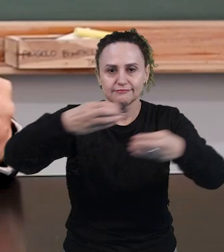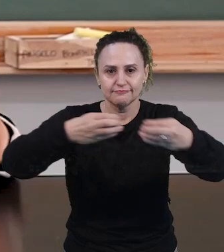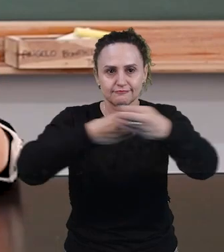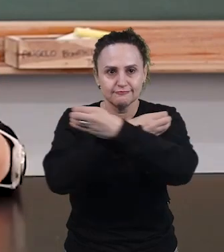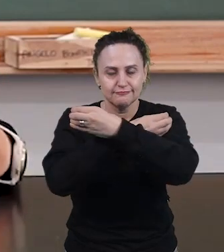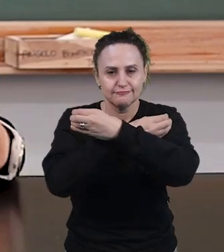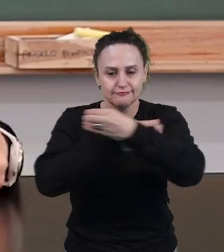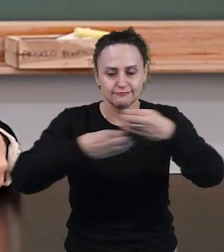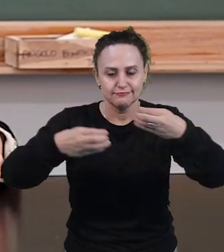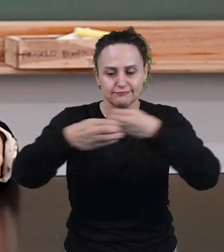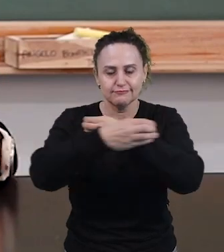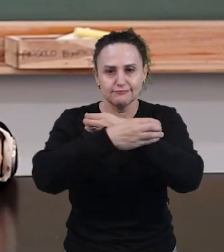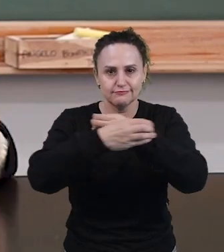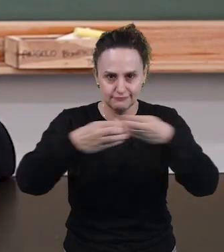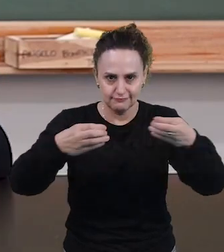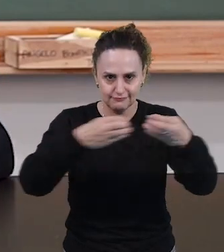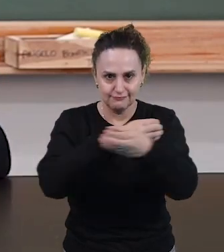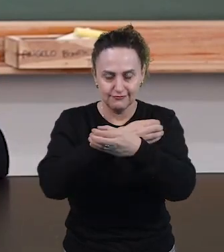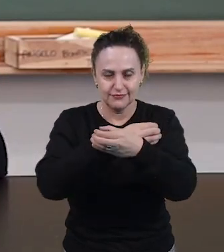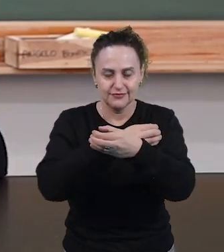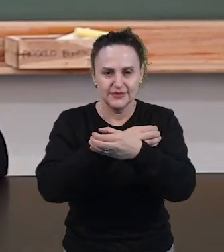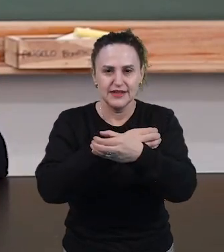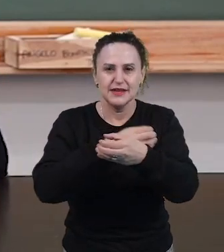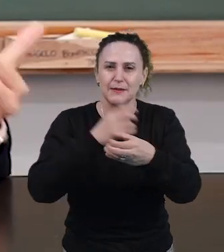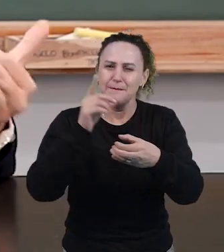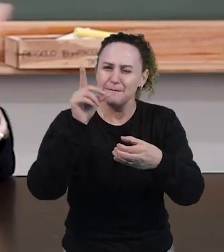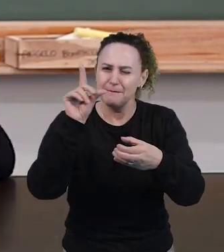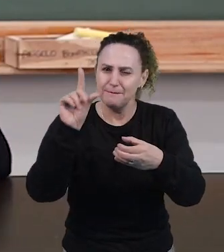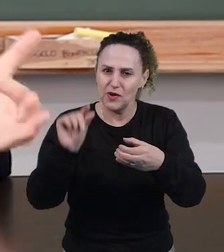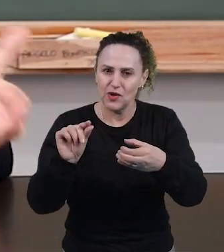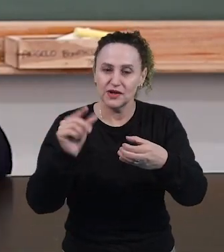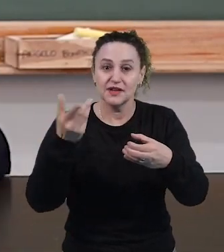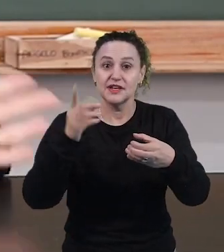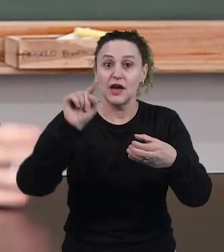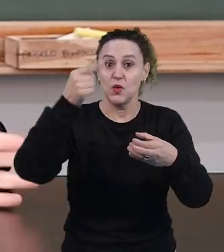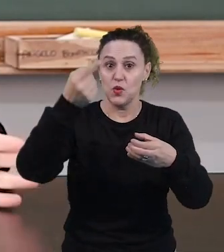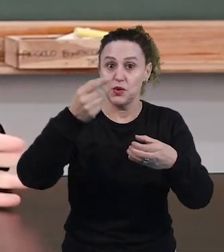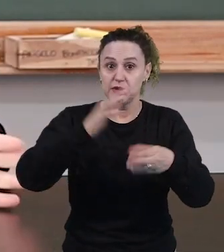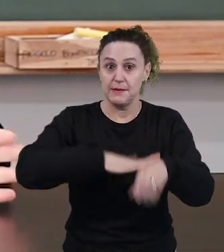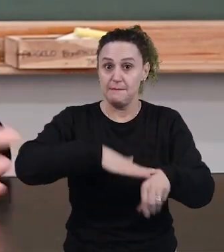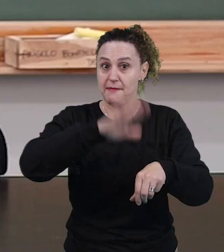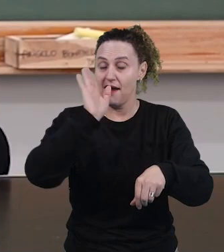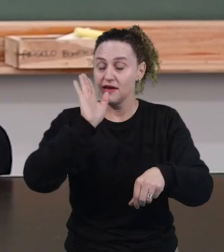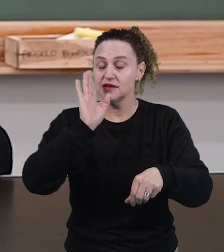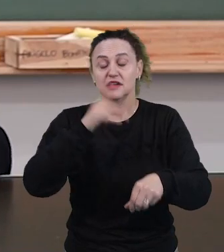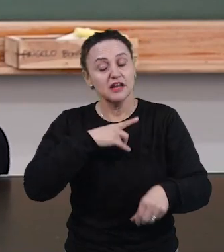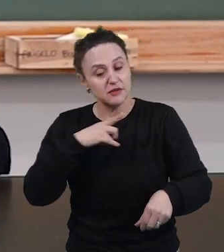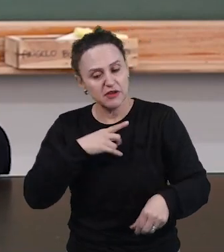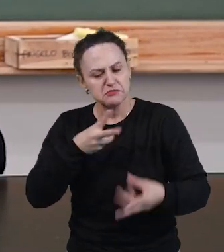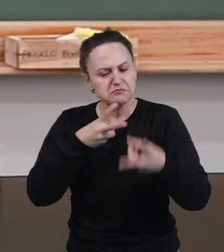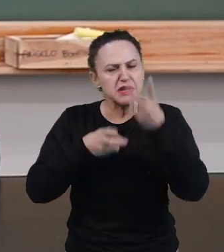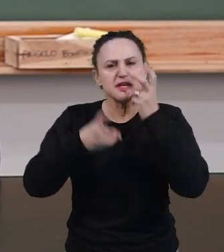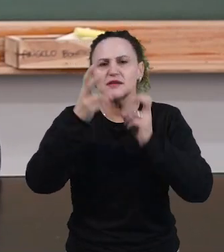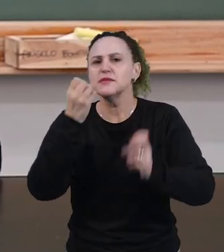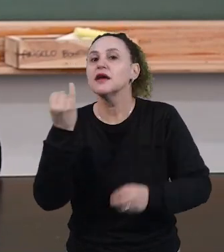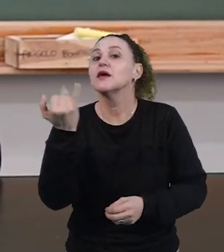se eu colocasse no maior tinha mais água e no menor menos água, agora ela já diz, não, mas espera aí, é a mesma quantidade de água.